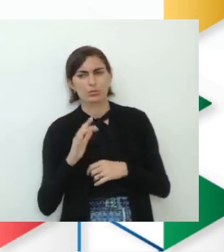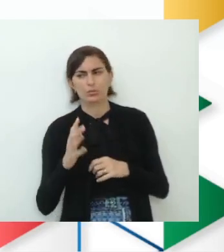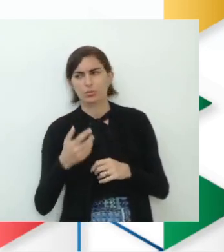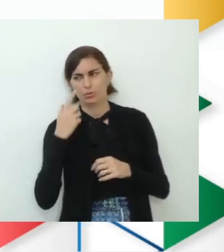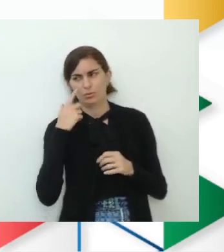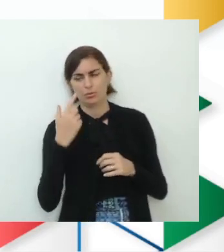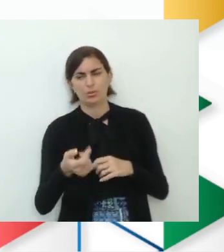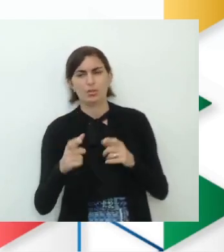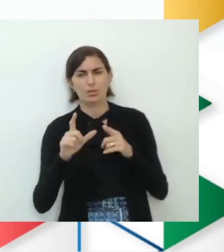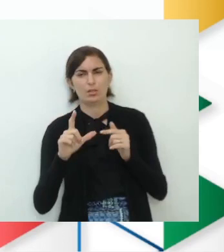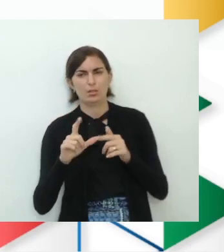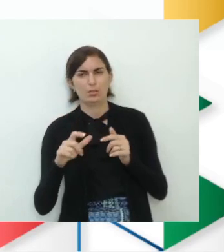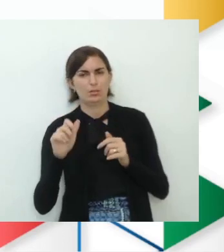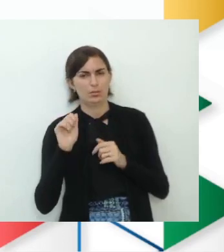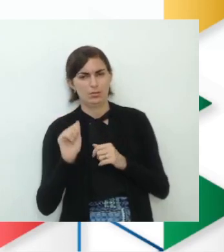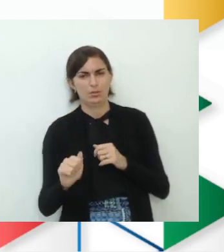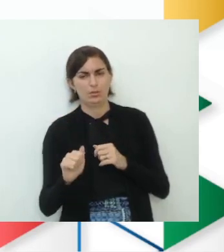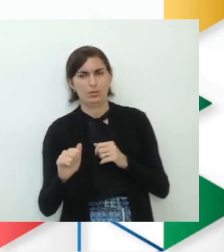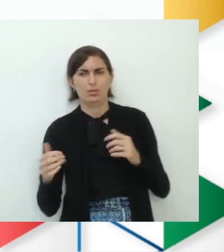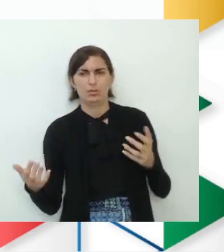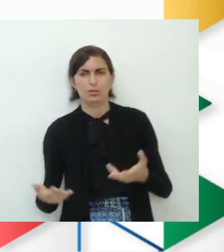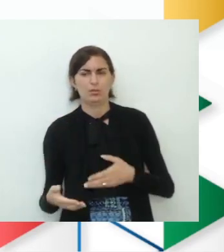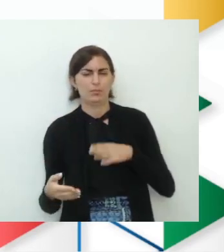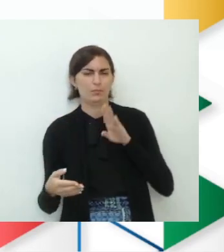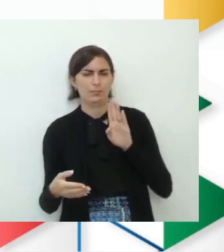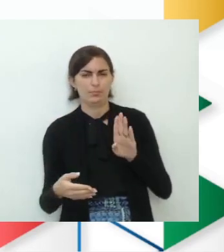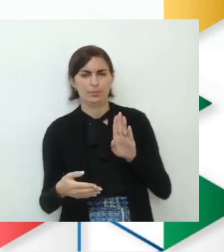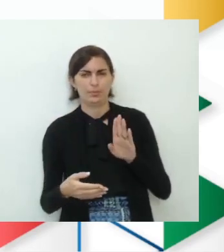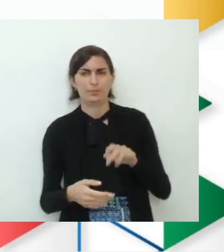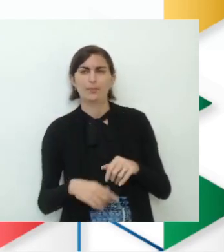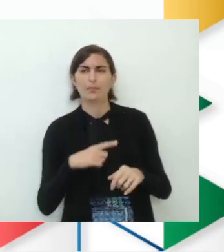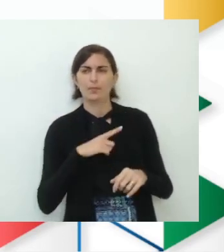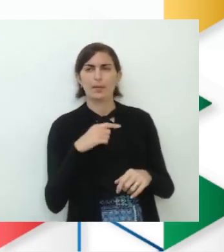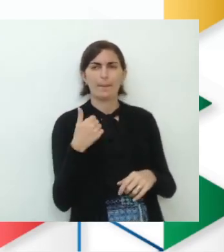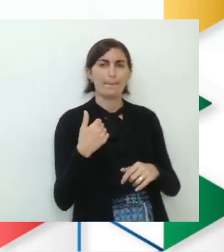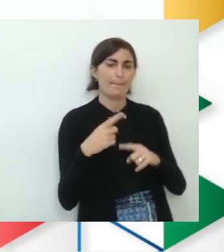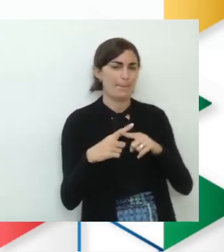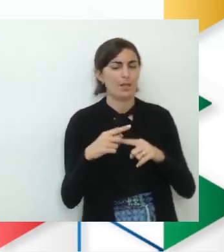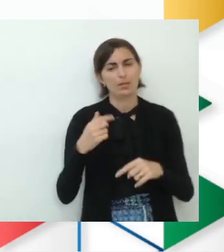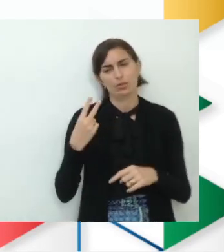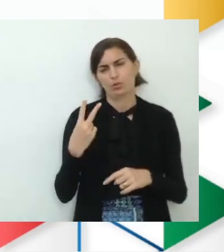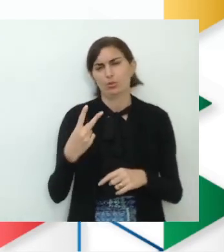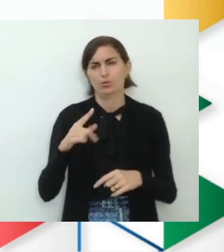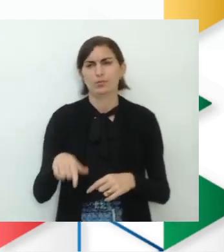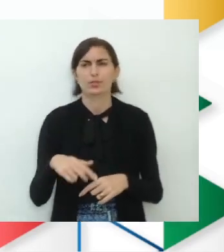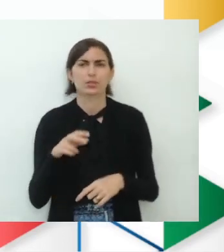letra A, vamos para a letra B. Na letra B eu tenho mais